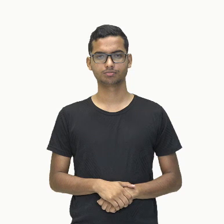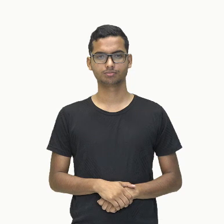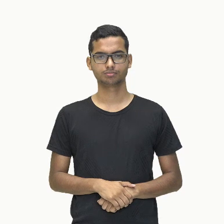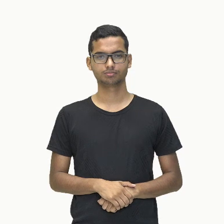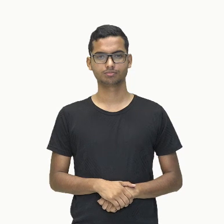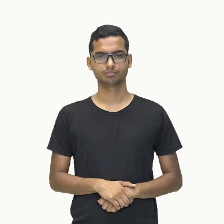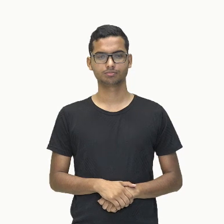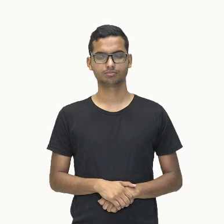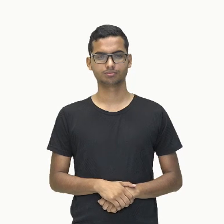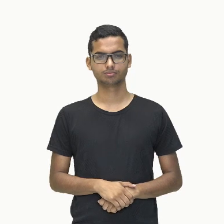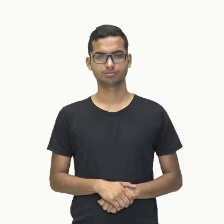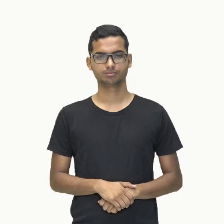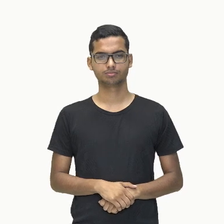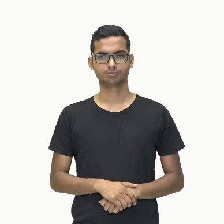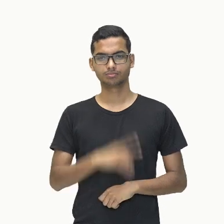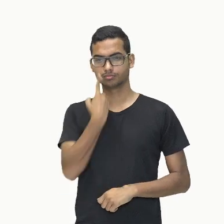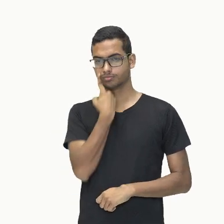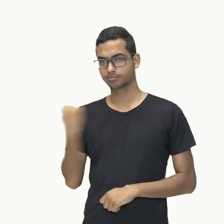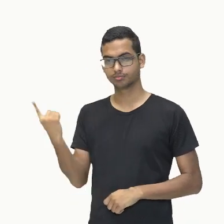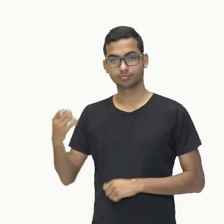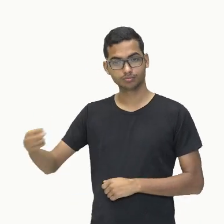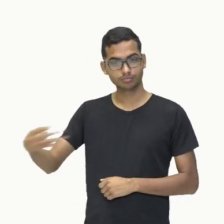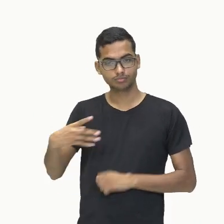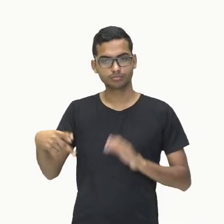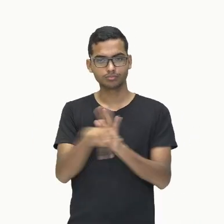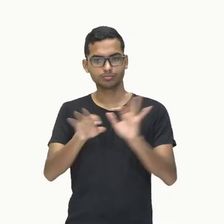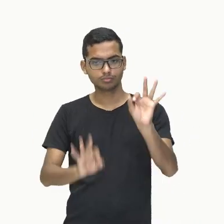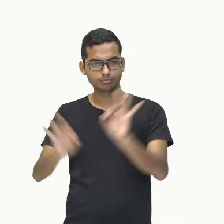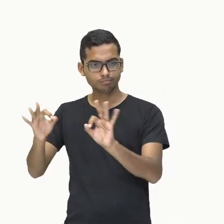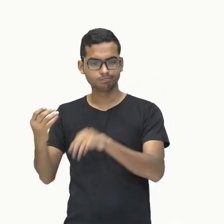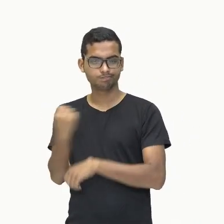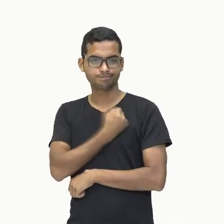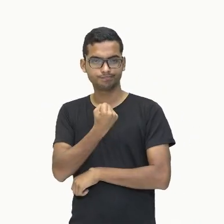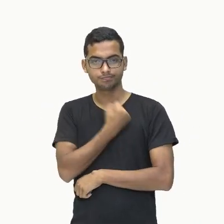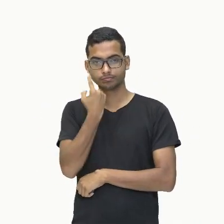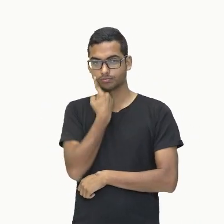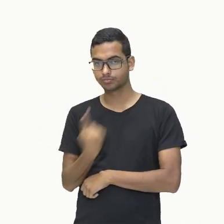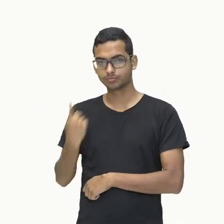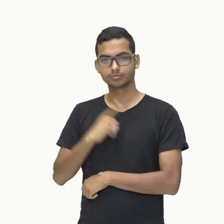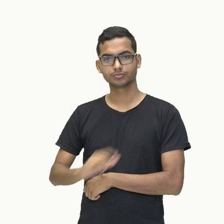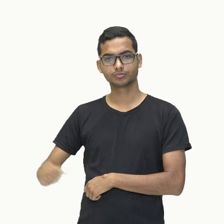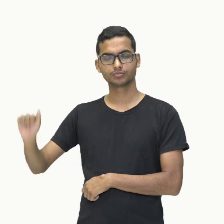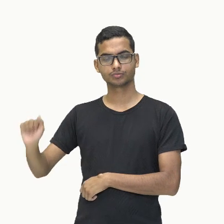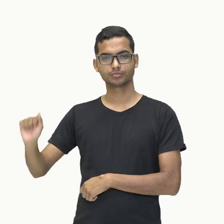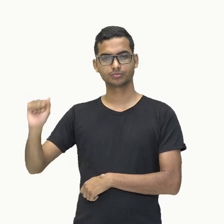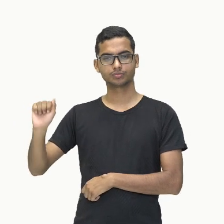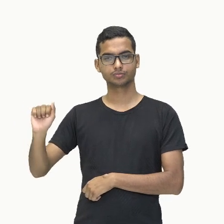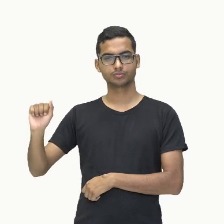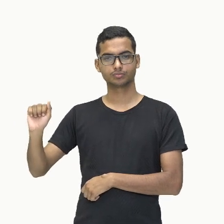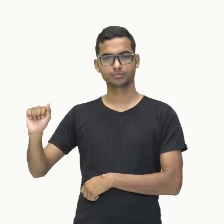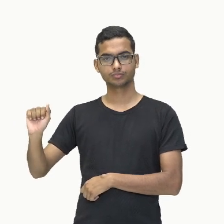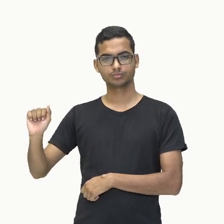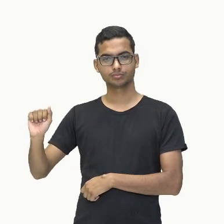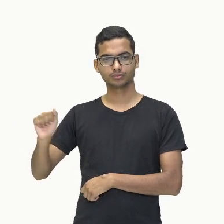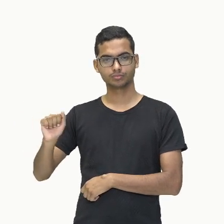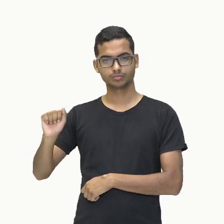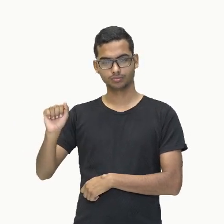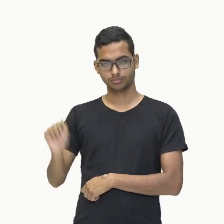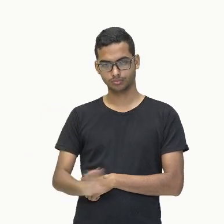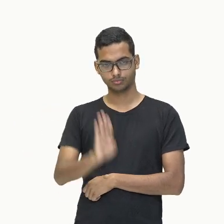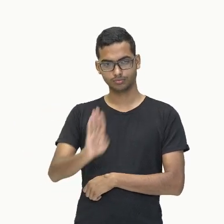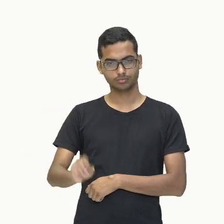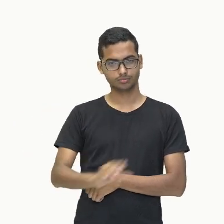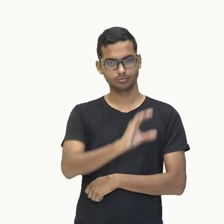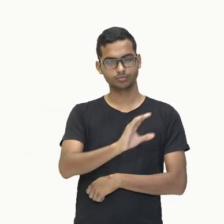Então, está aí os nossos coeficientes A, B e C dessa equação.